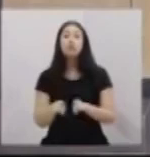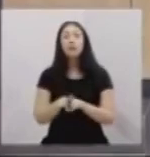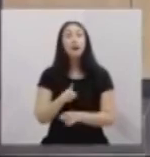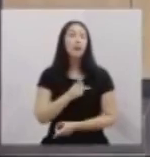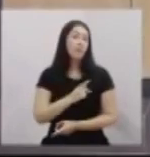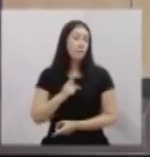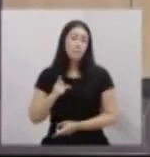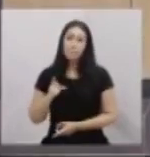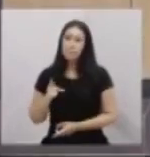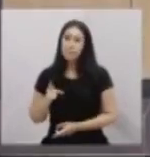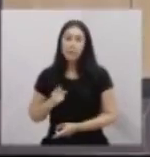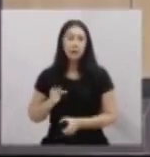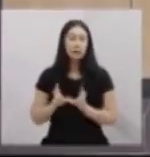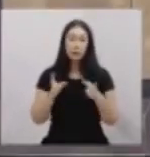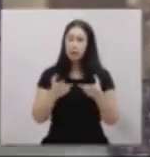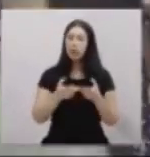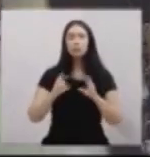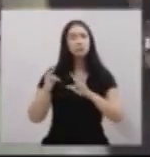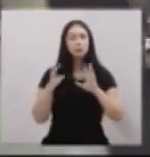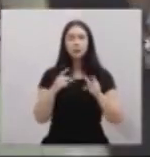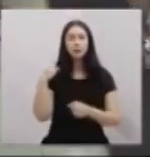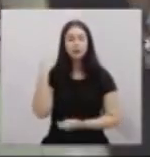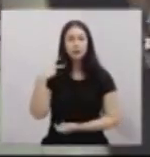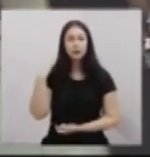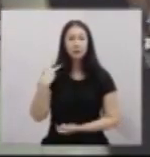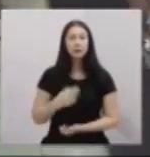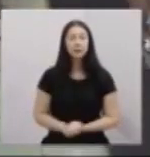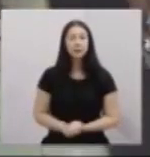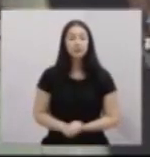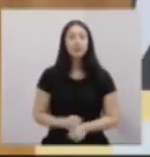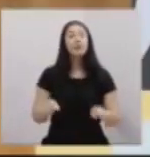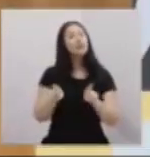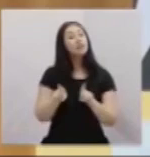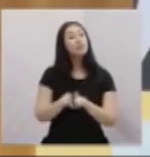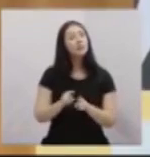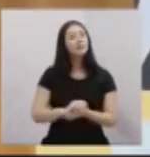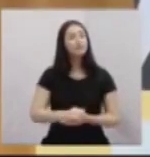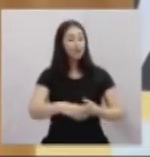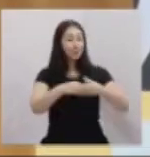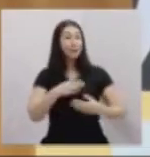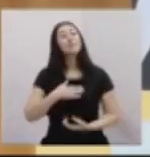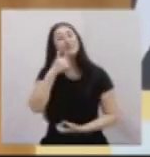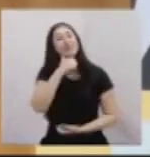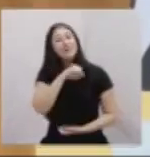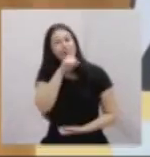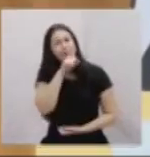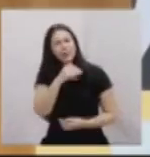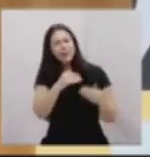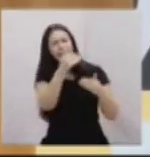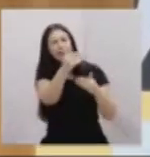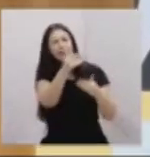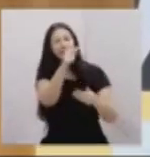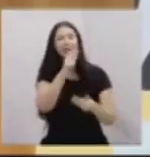Rogério Timóteo e os demais vereadores. Também saudar aqui a minha mãe, que está ali atrás, dona Maria